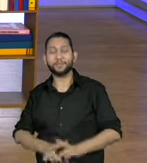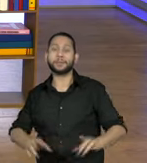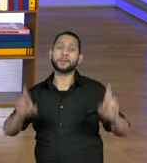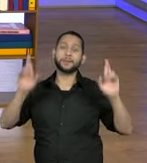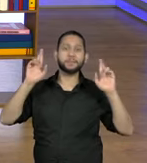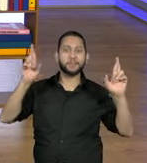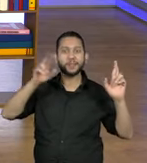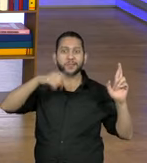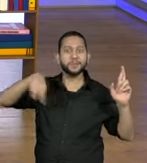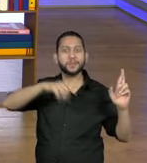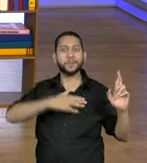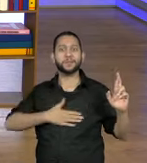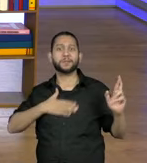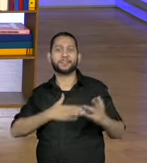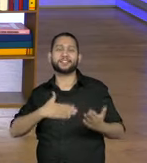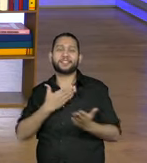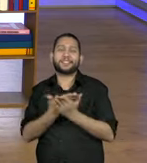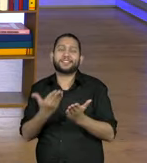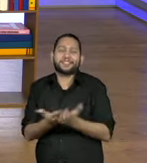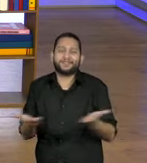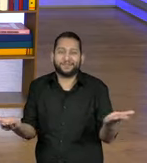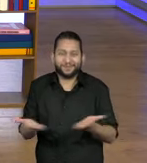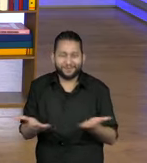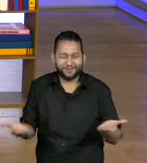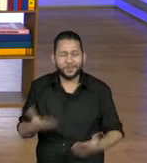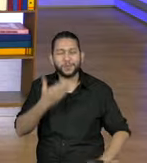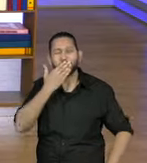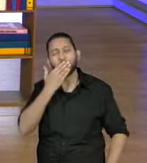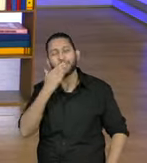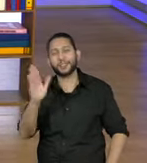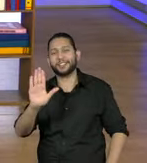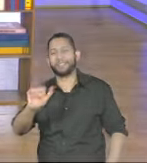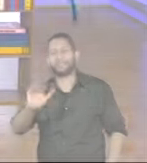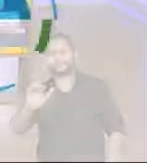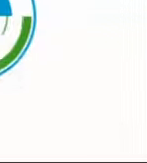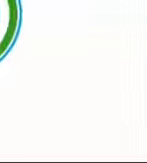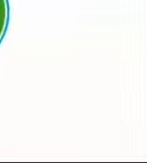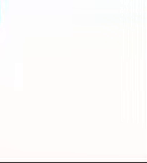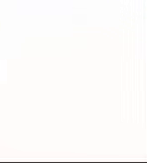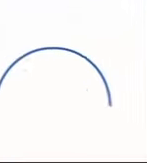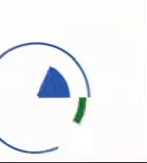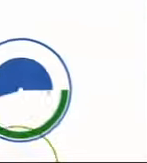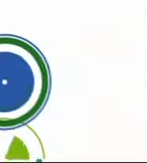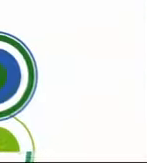que vocês tenham gostado da aula de hoje. Beijão, tchau, tchau.